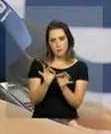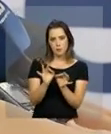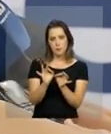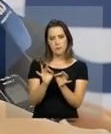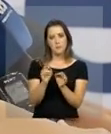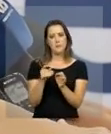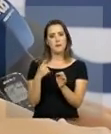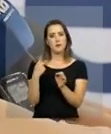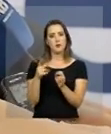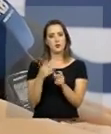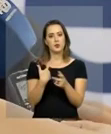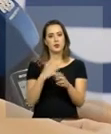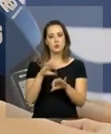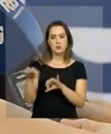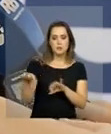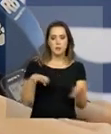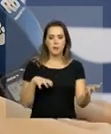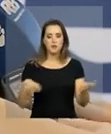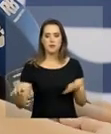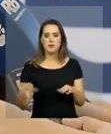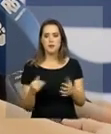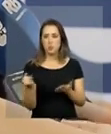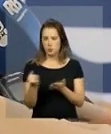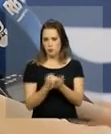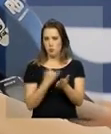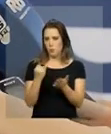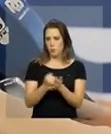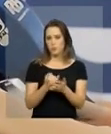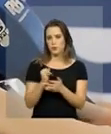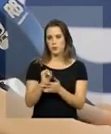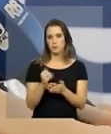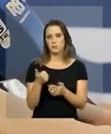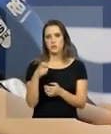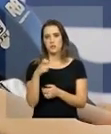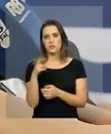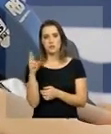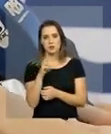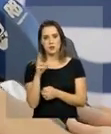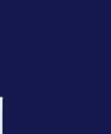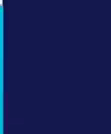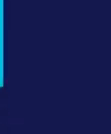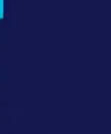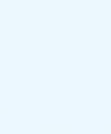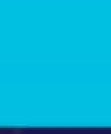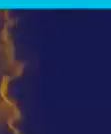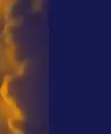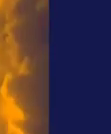a sua triagem, a sua avaliação. Os R$15 é por embalagem.